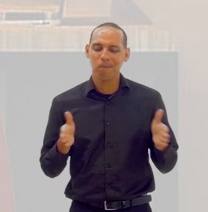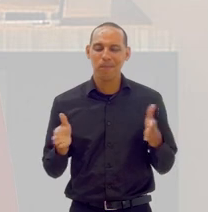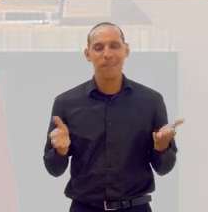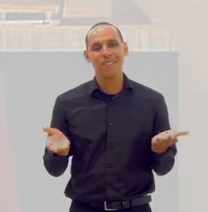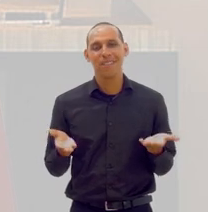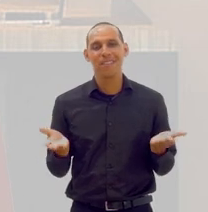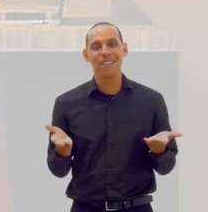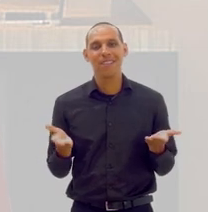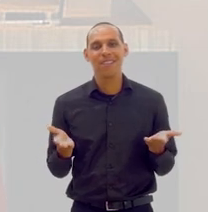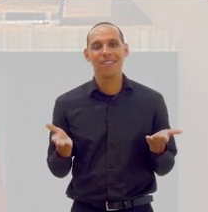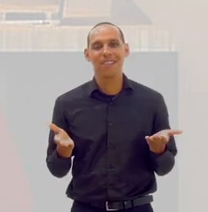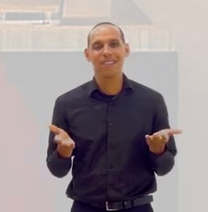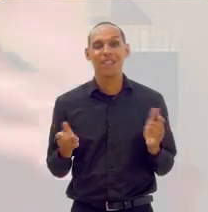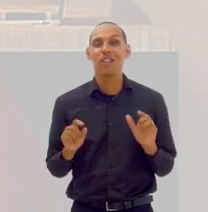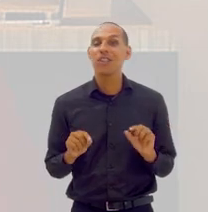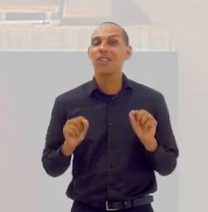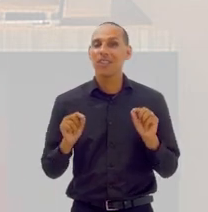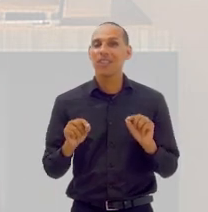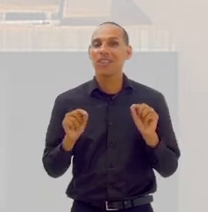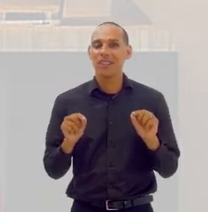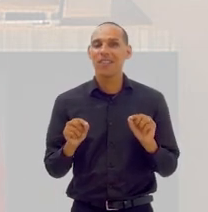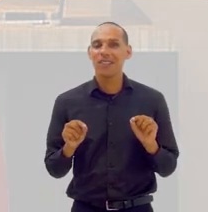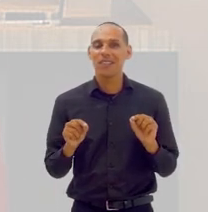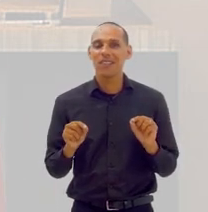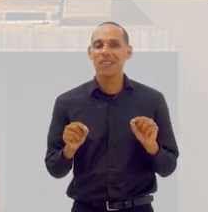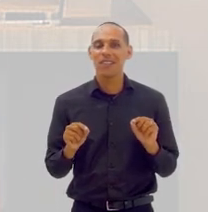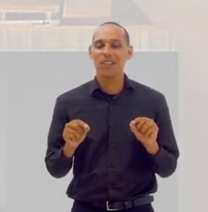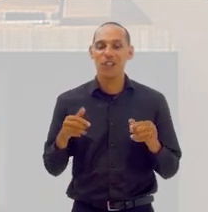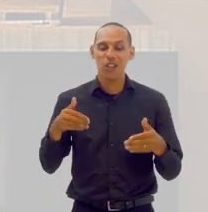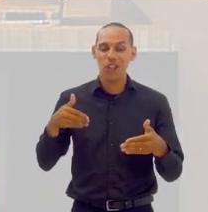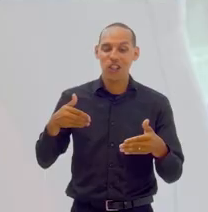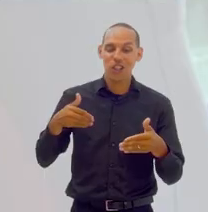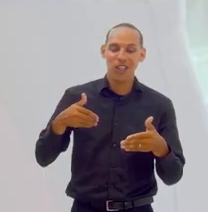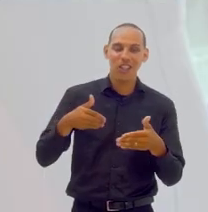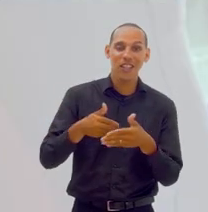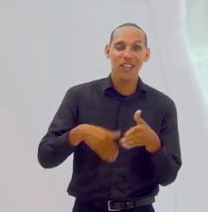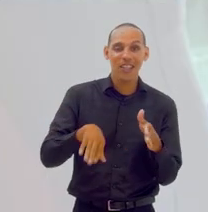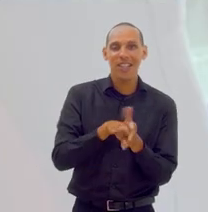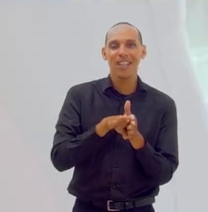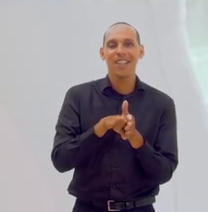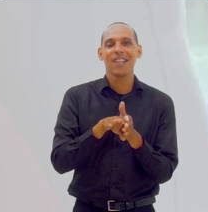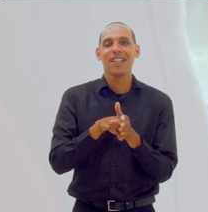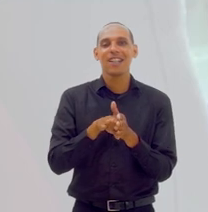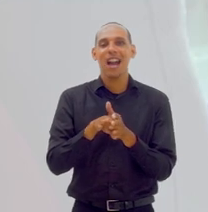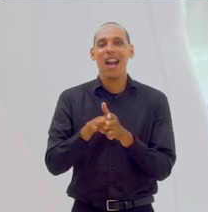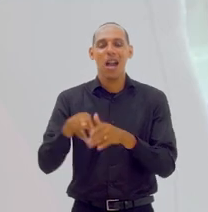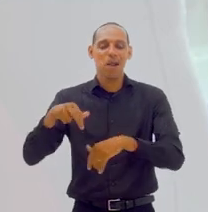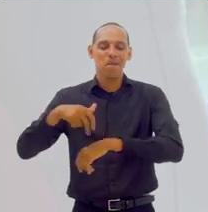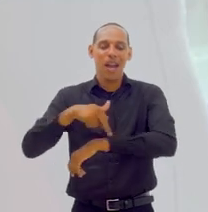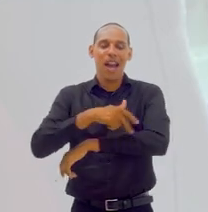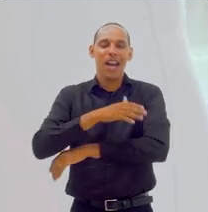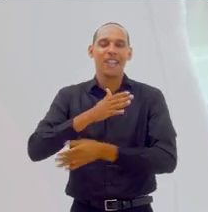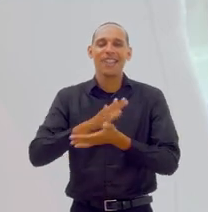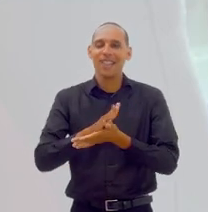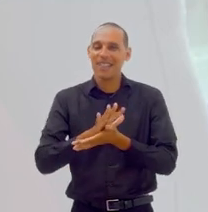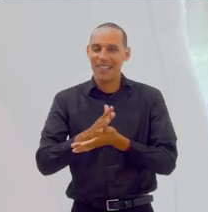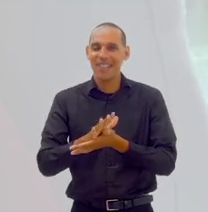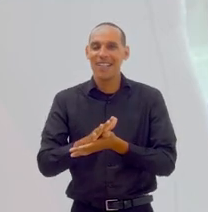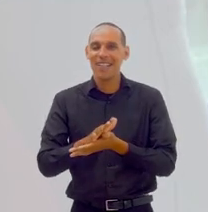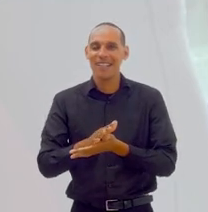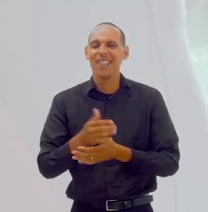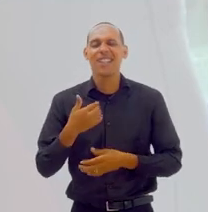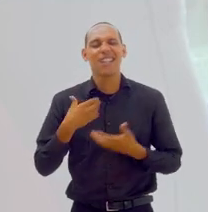nesse momento realmente de culminar na passarela do samba. Eu recebi com